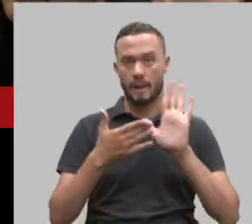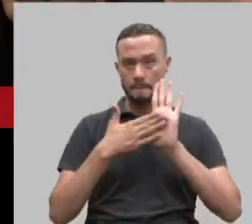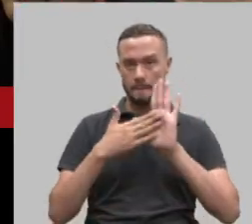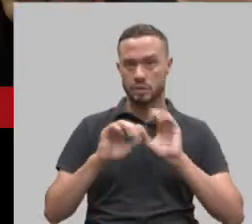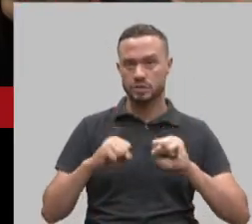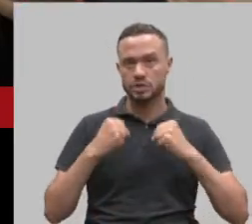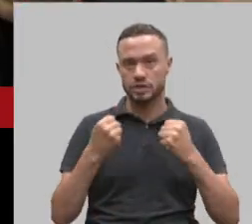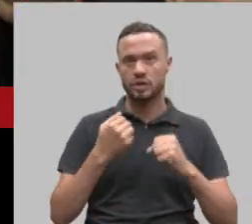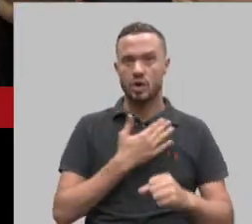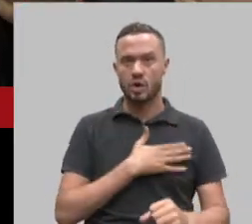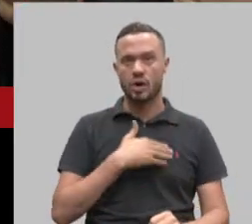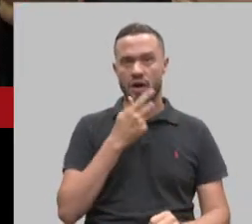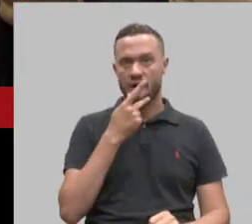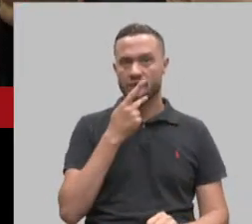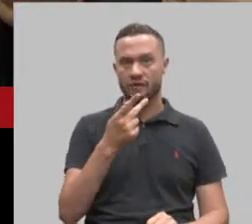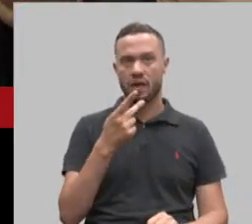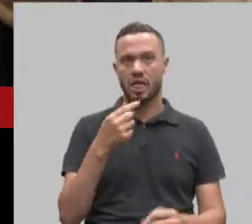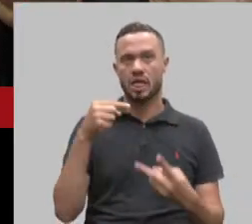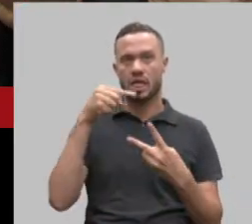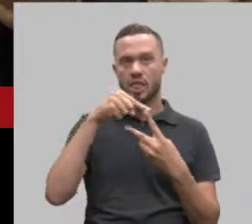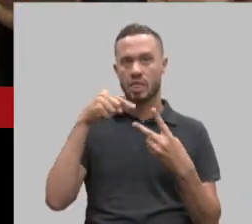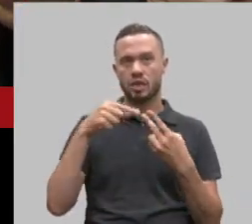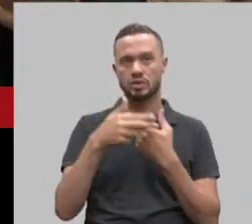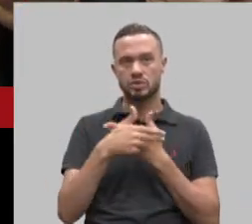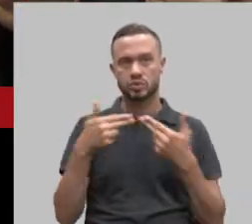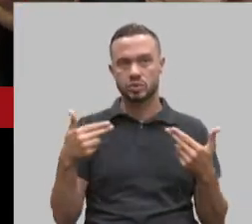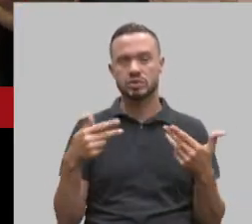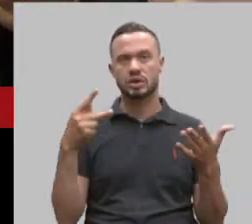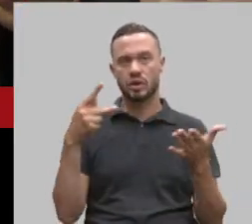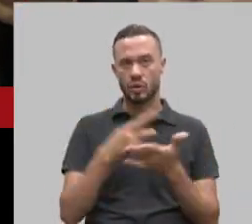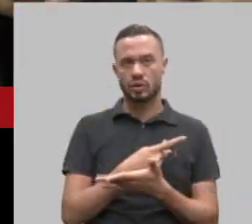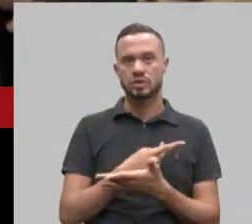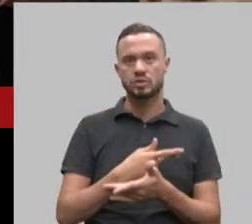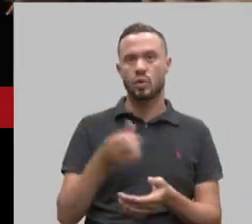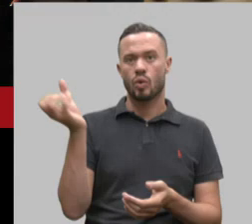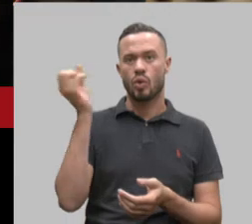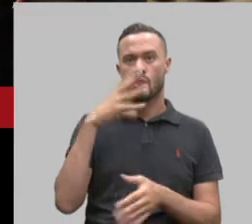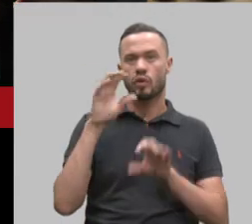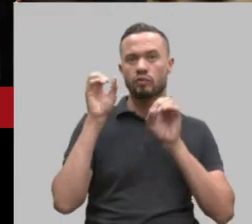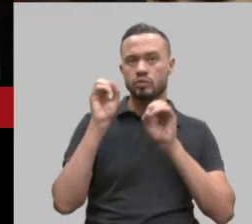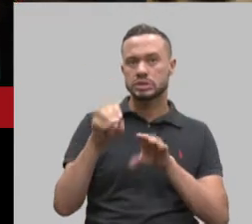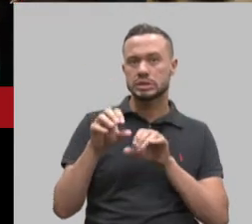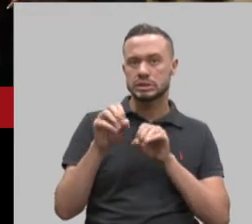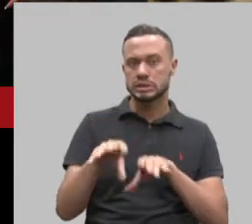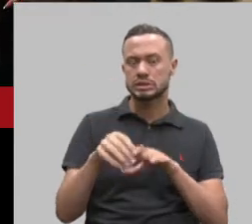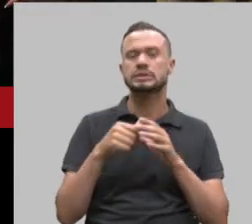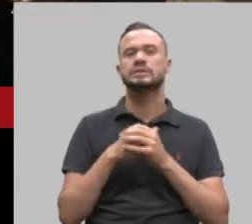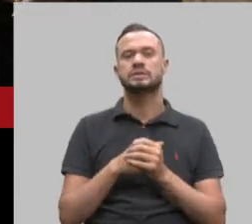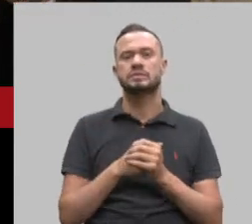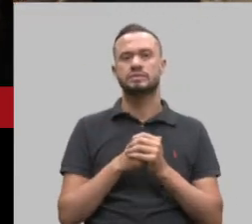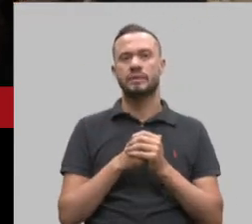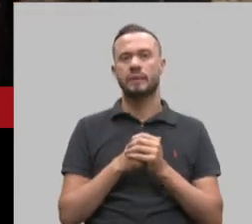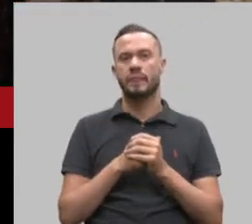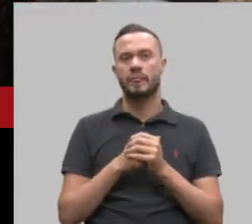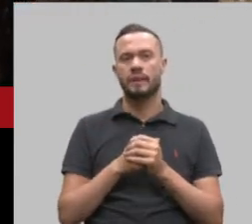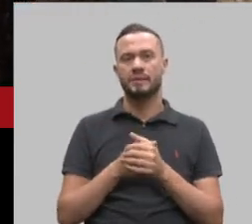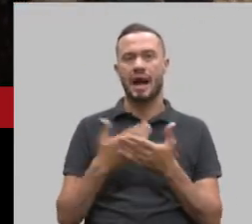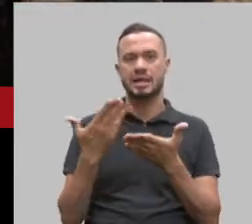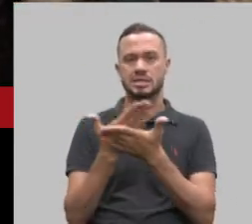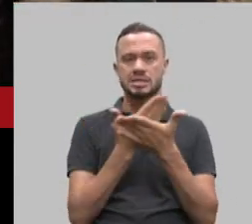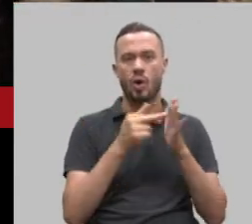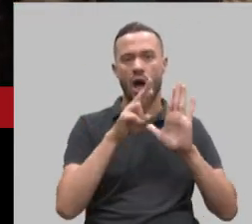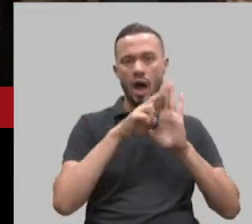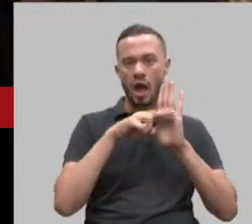falar sobre dois itinerários que acabaram surgindo com o novo ensino médio que foram as aulas de redação para o Enem e